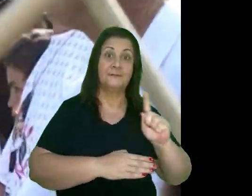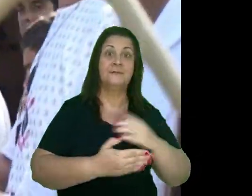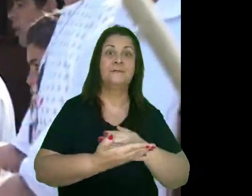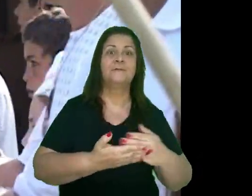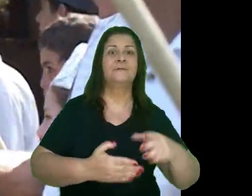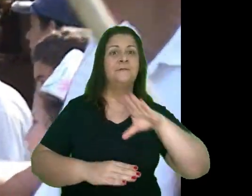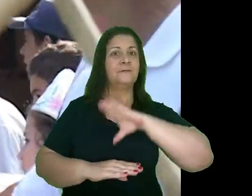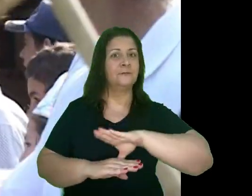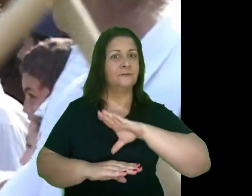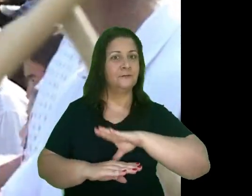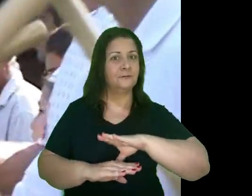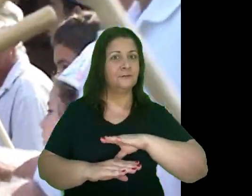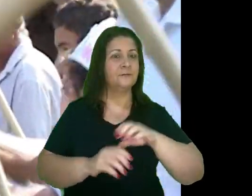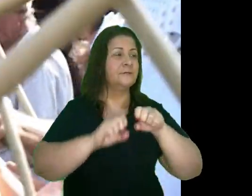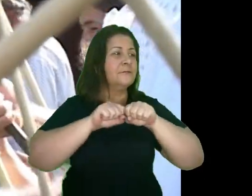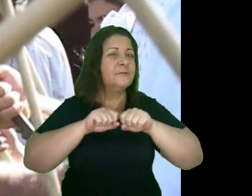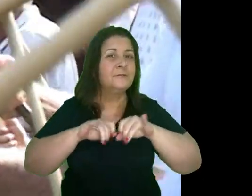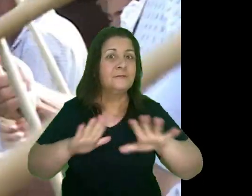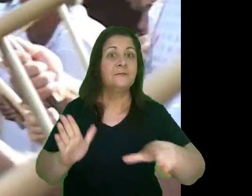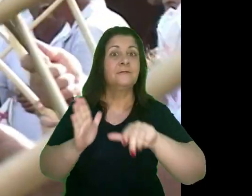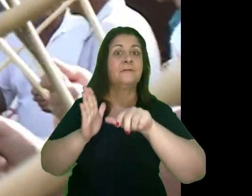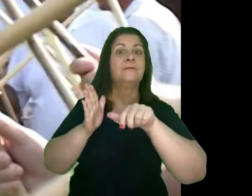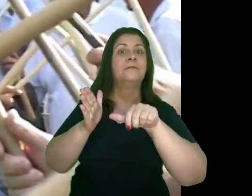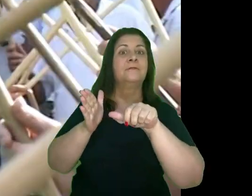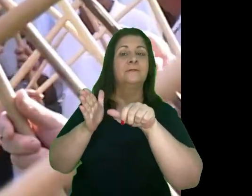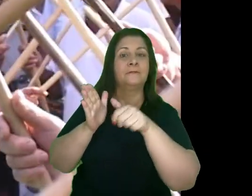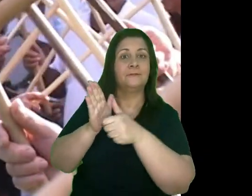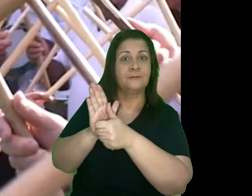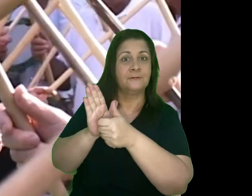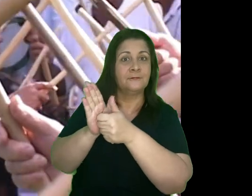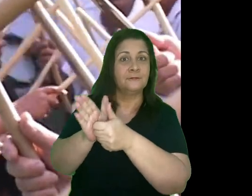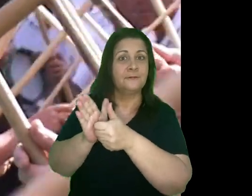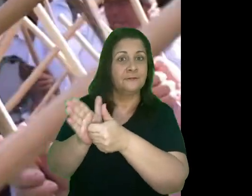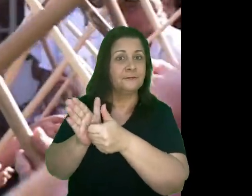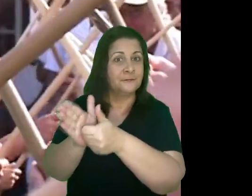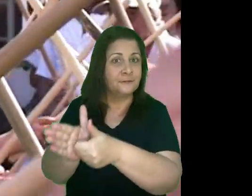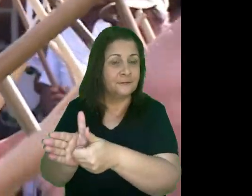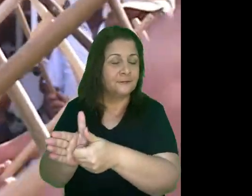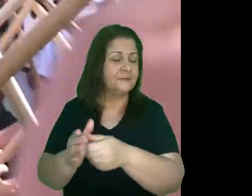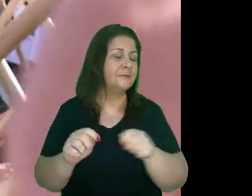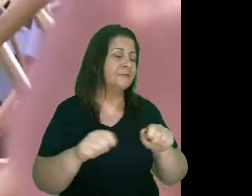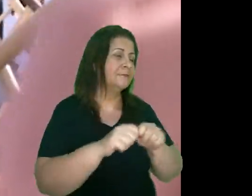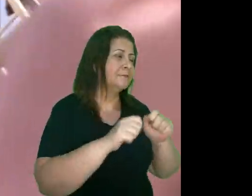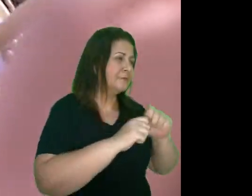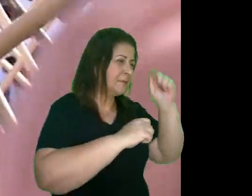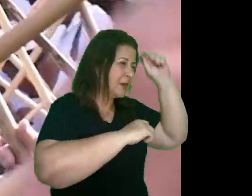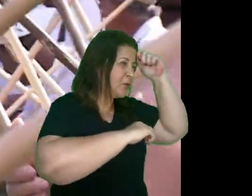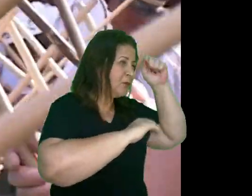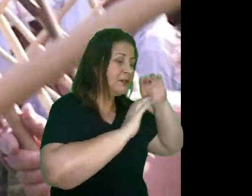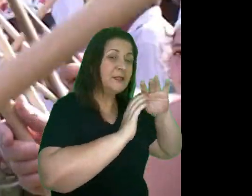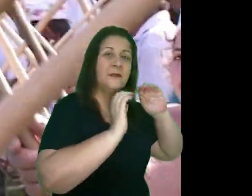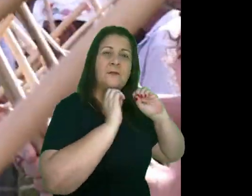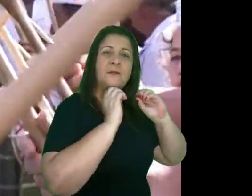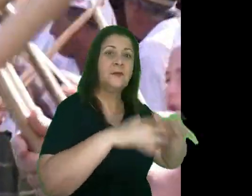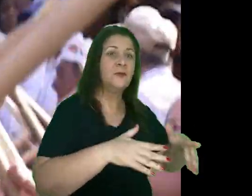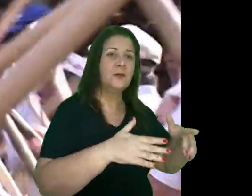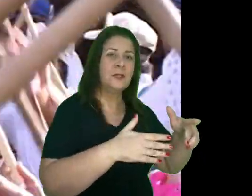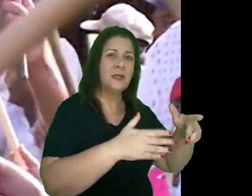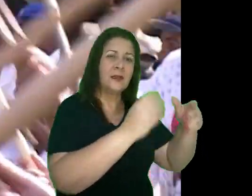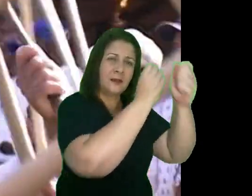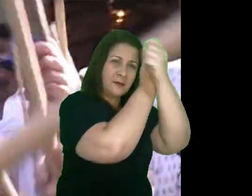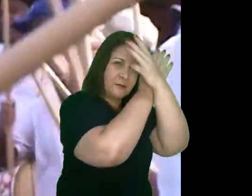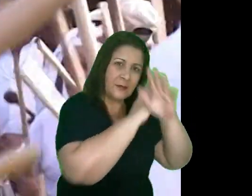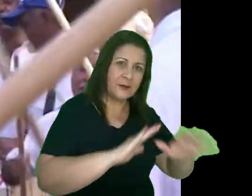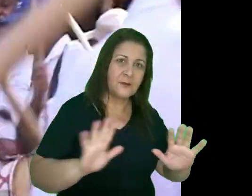e foi difundida pelos jesuítas com o propósito de fazer os negros abandonarem suas danças tribais.